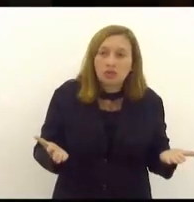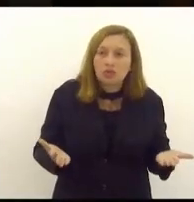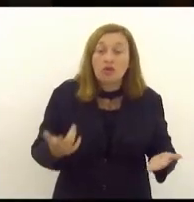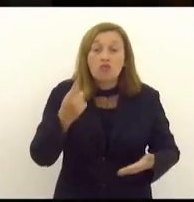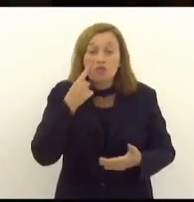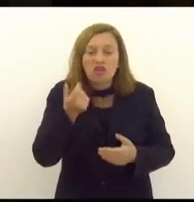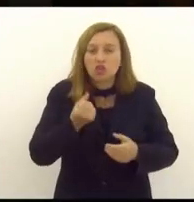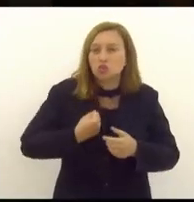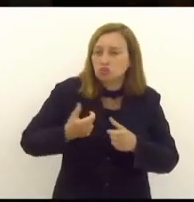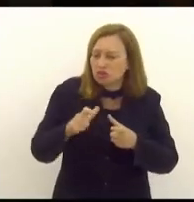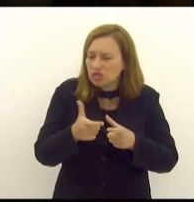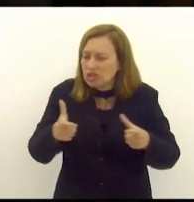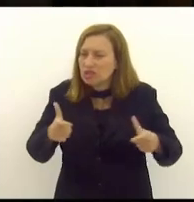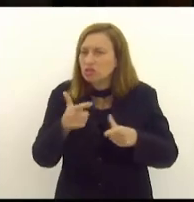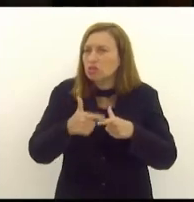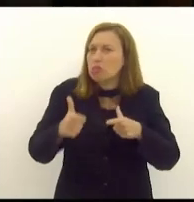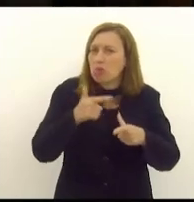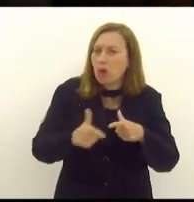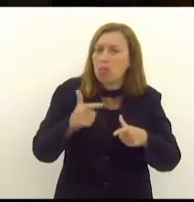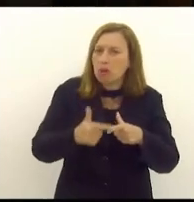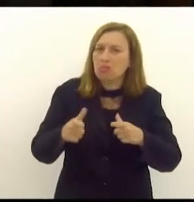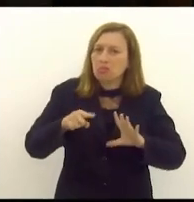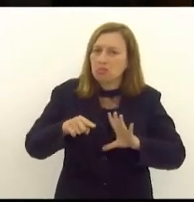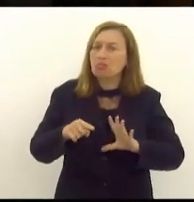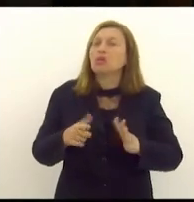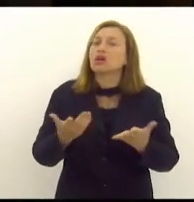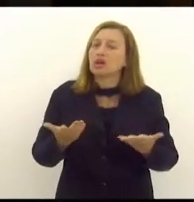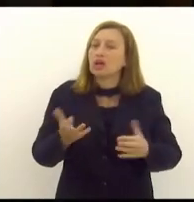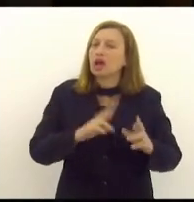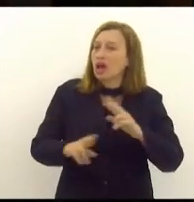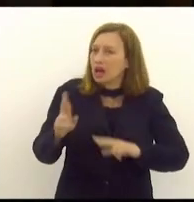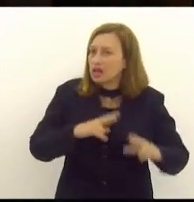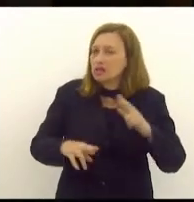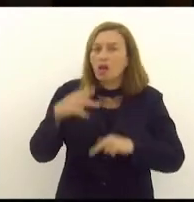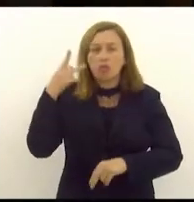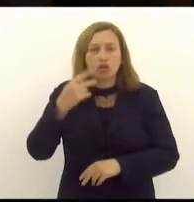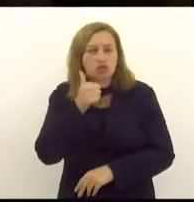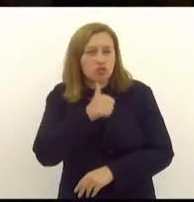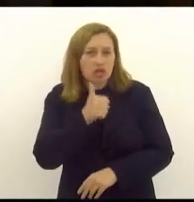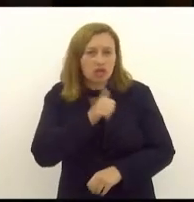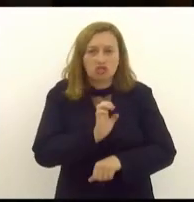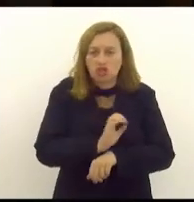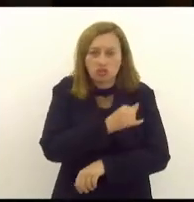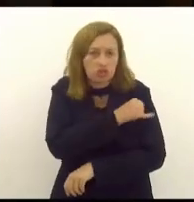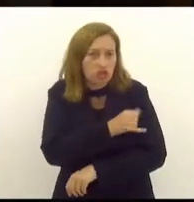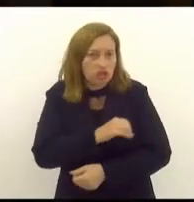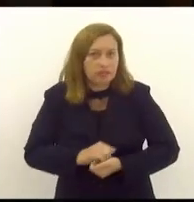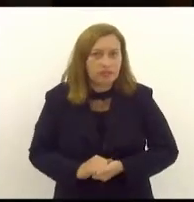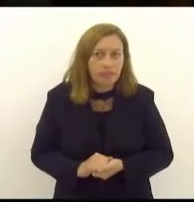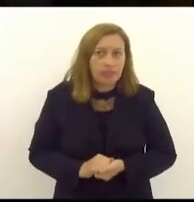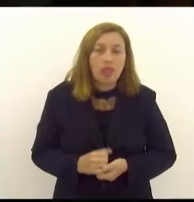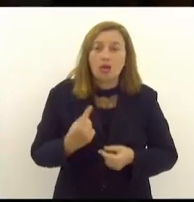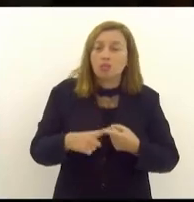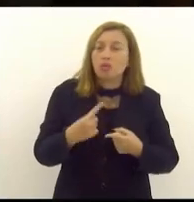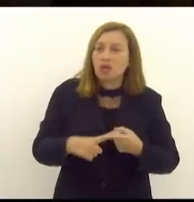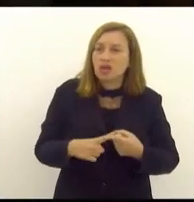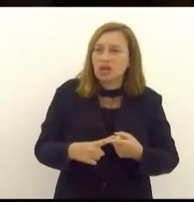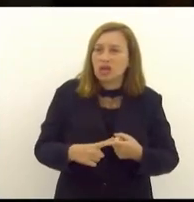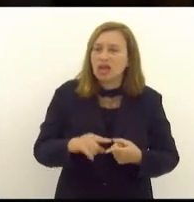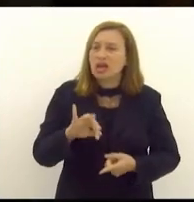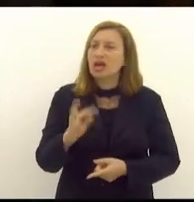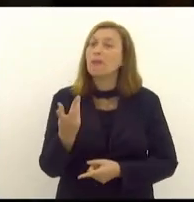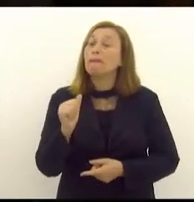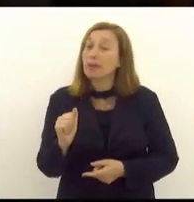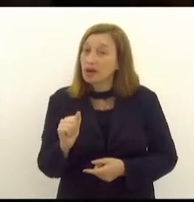o tamanho do problema e do abismo que a gente tem com relação à política de mulheres no estado do Rio de Janeiro porque campanhas